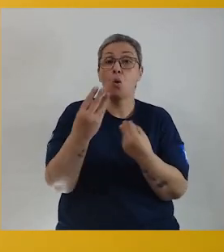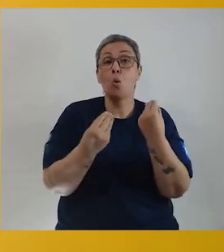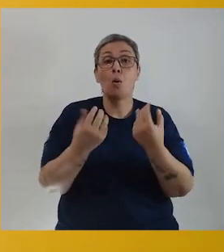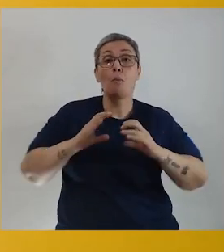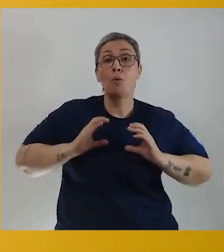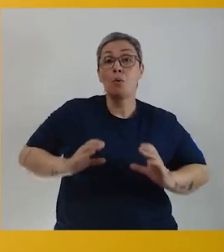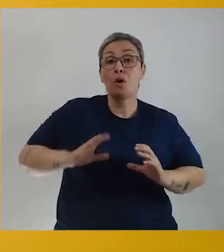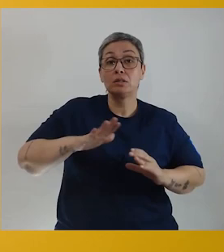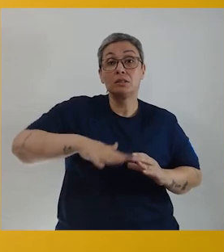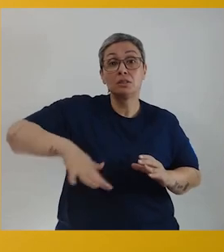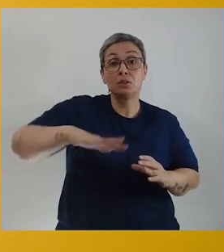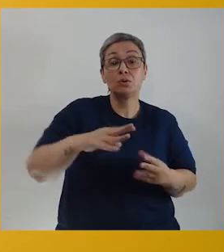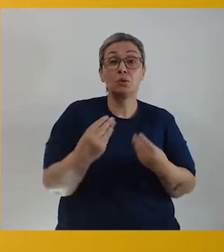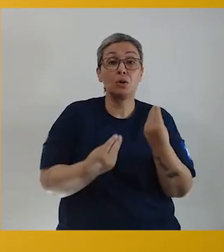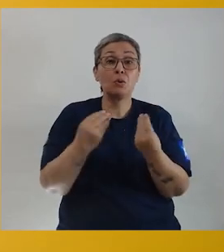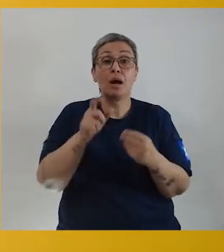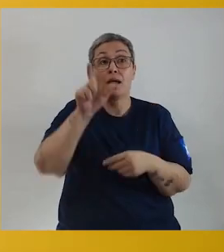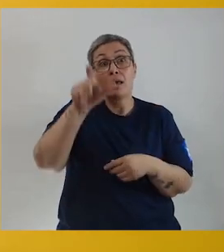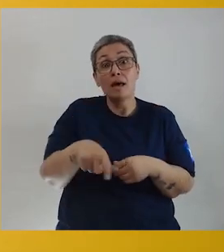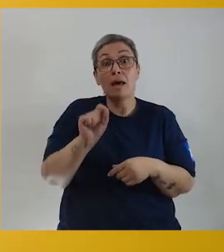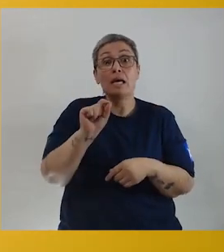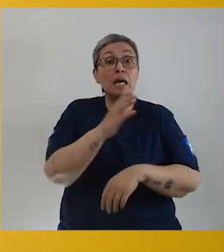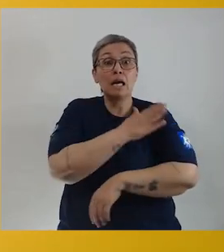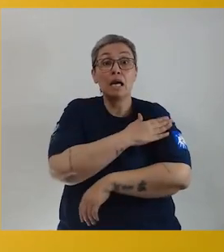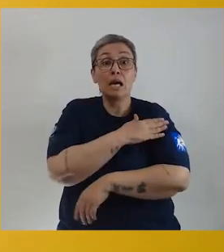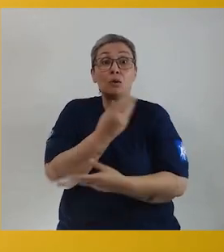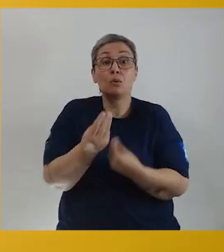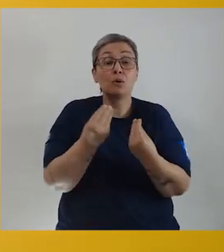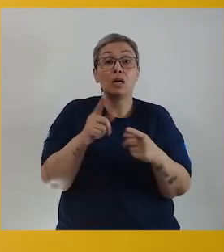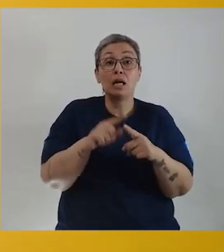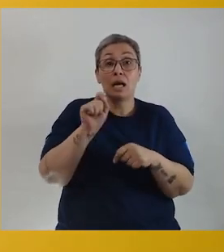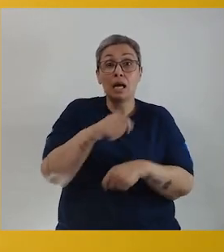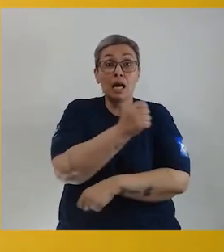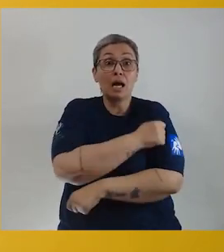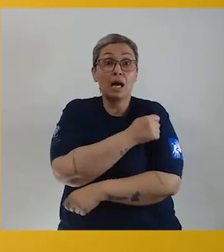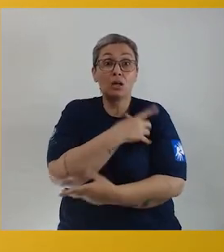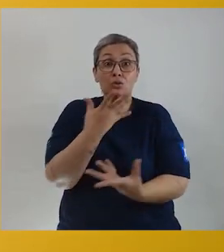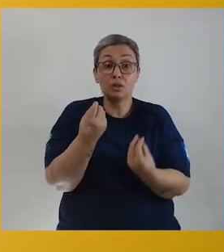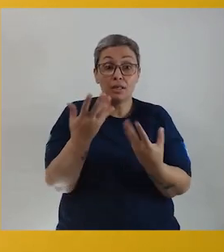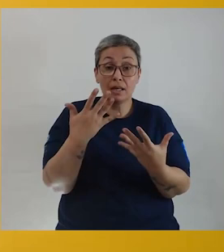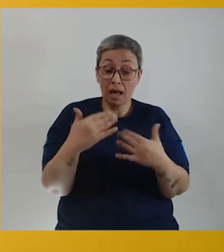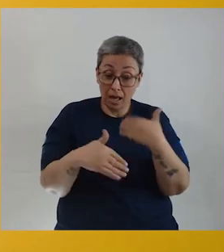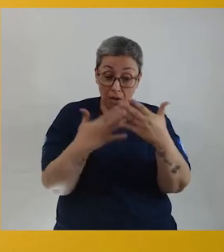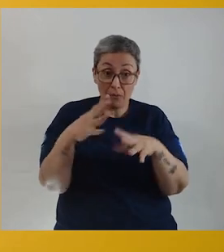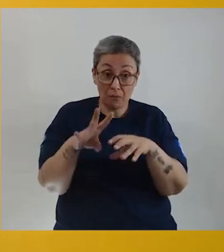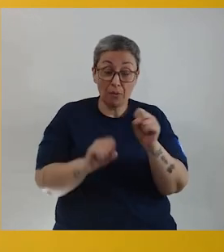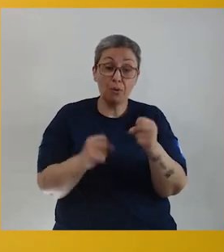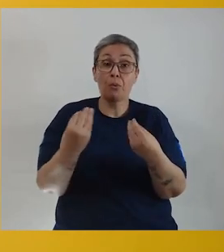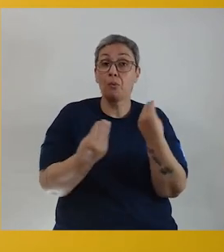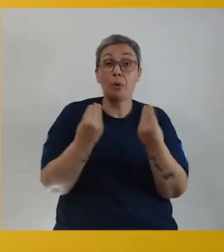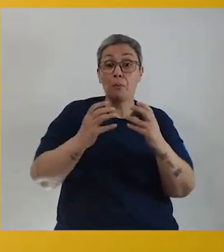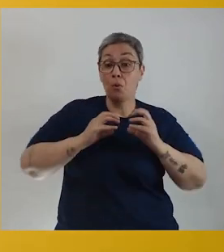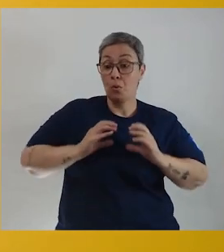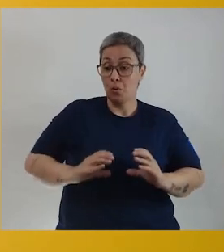ele se comporta neste ambiente, quem é esse aluno, né? Quem é este educando que nós queremos formar,